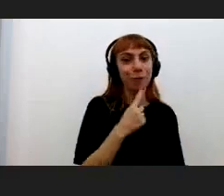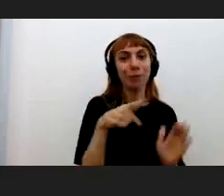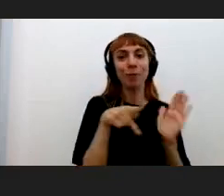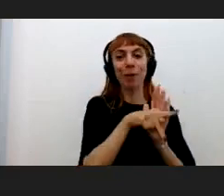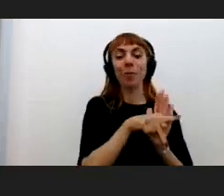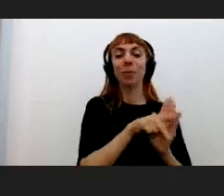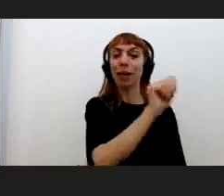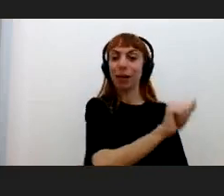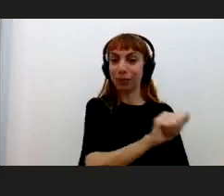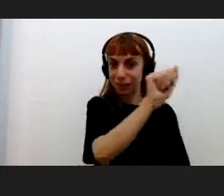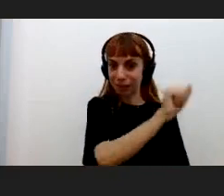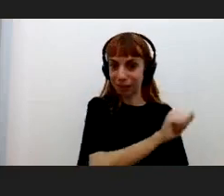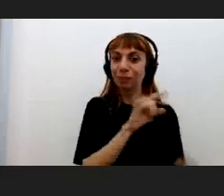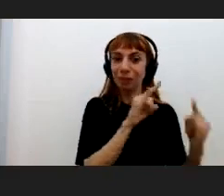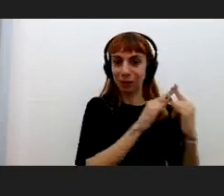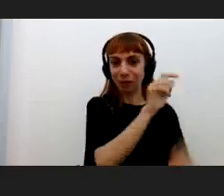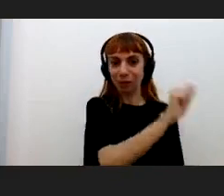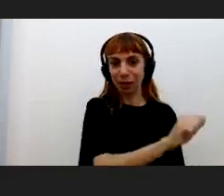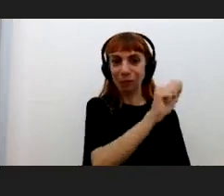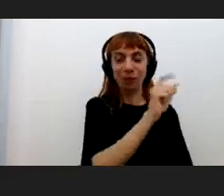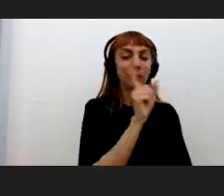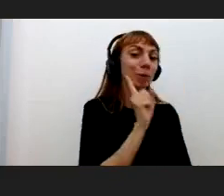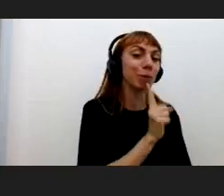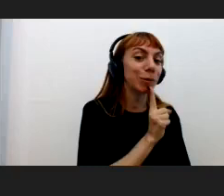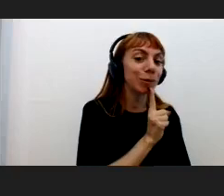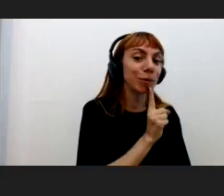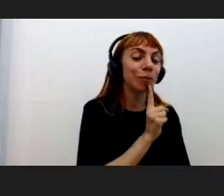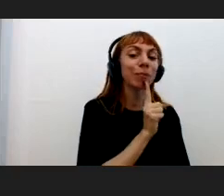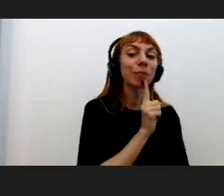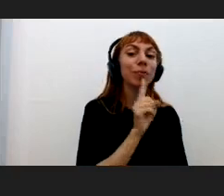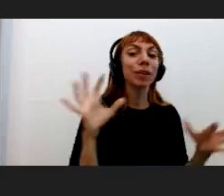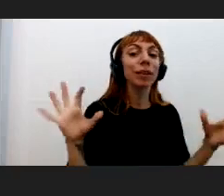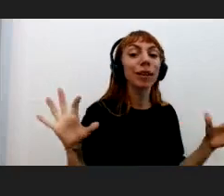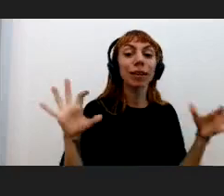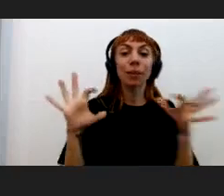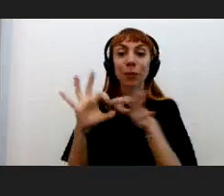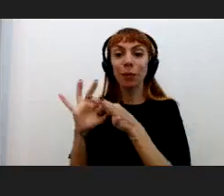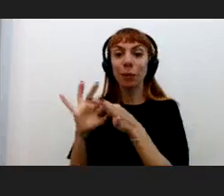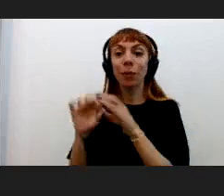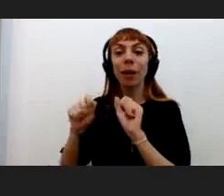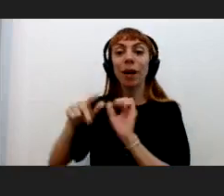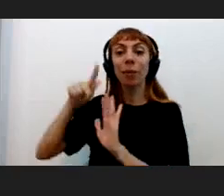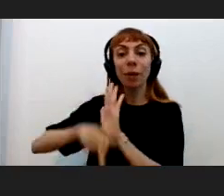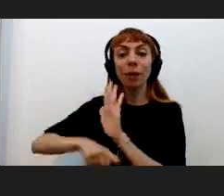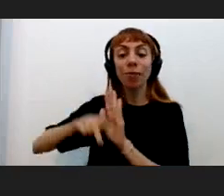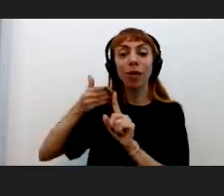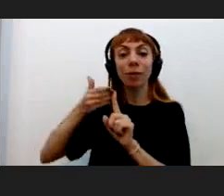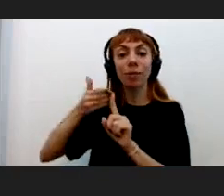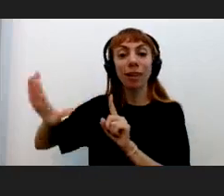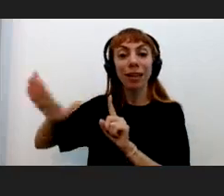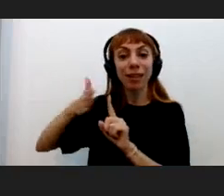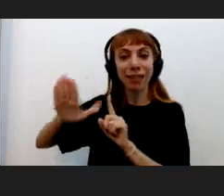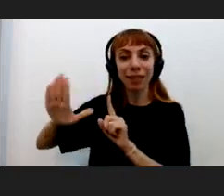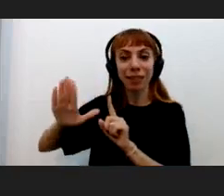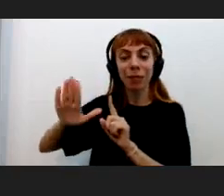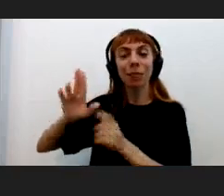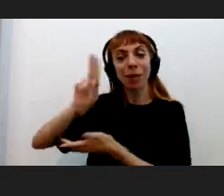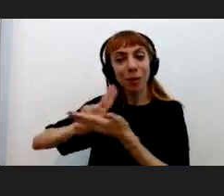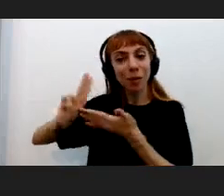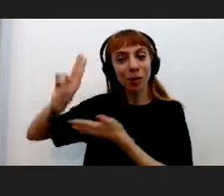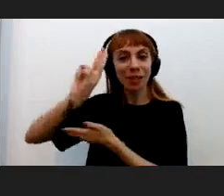essa aliança, digamos assim, do projeto de extensão universitário. Então, pesquisadores,